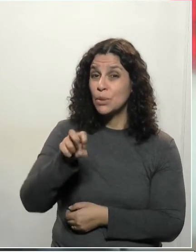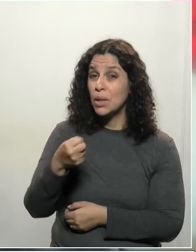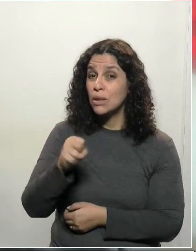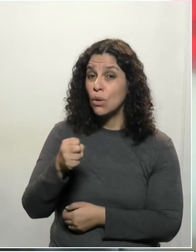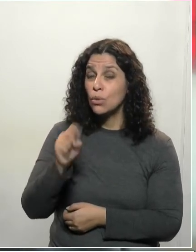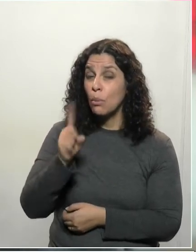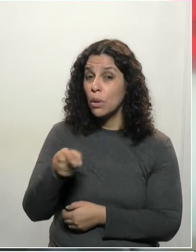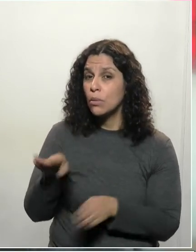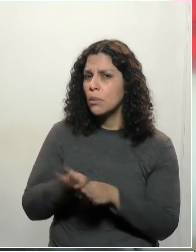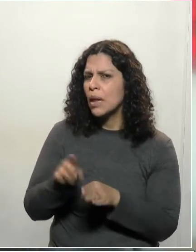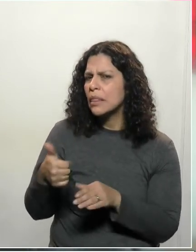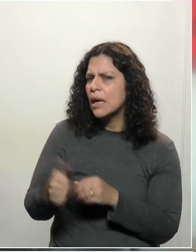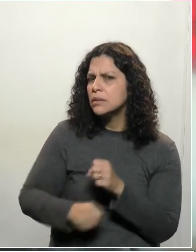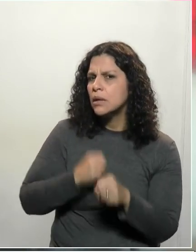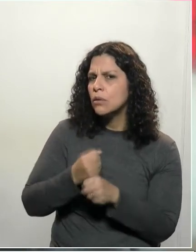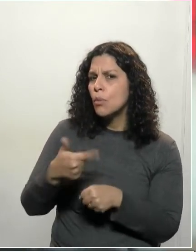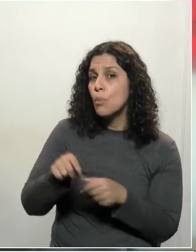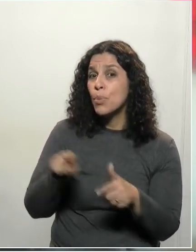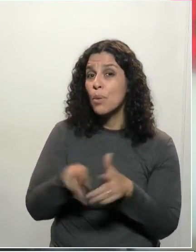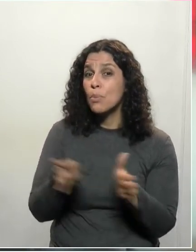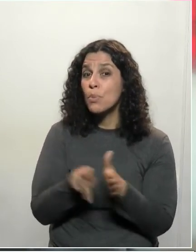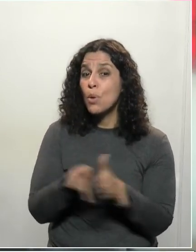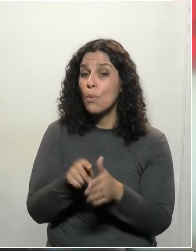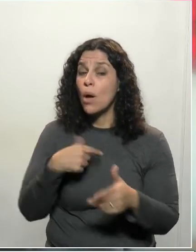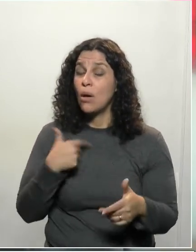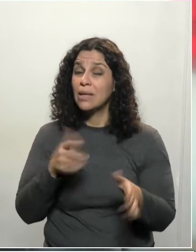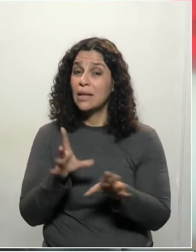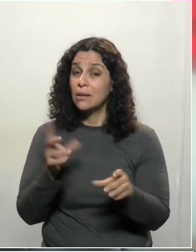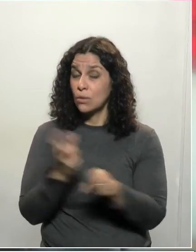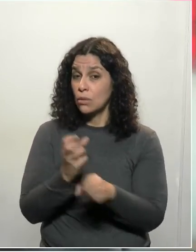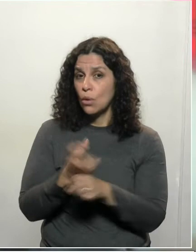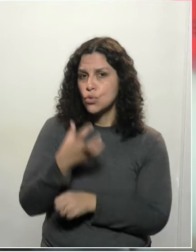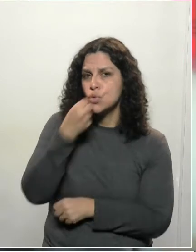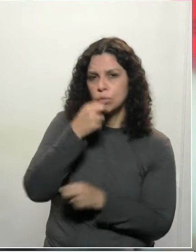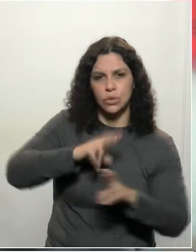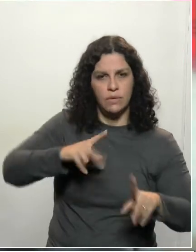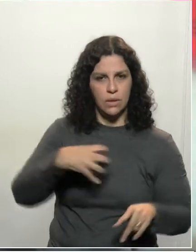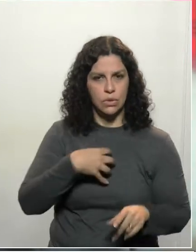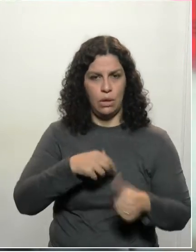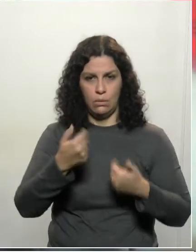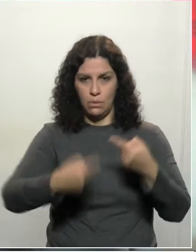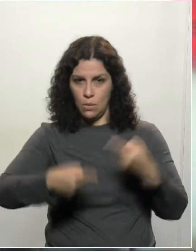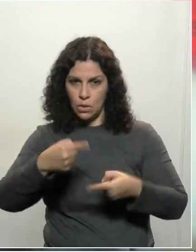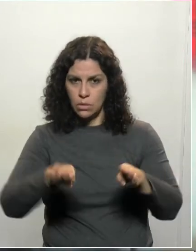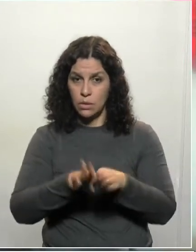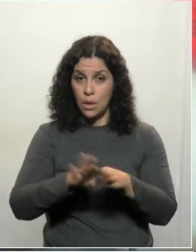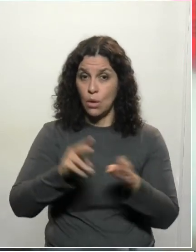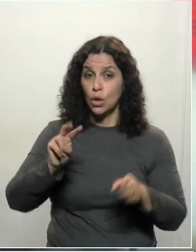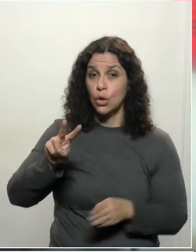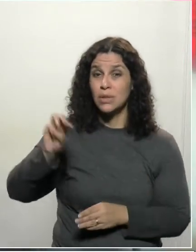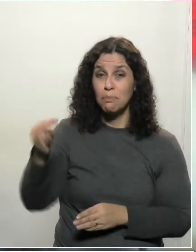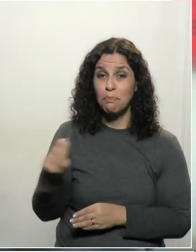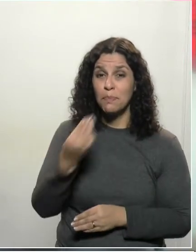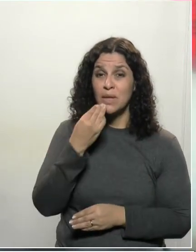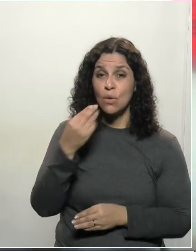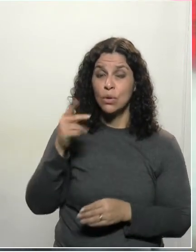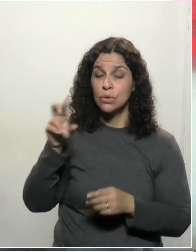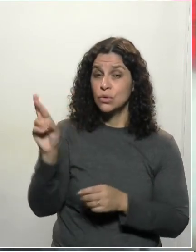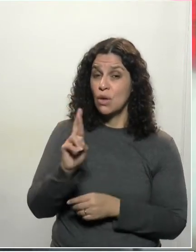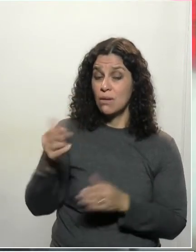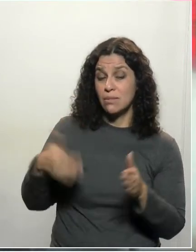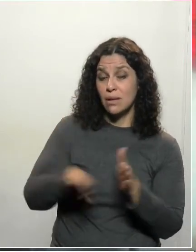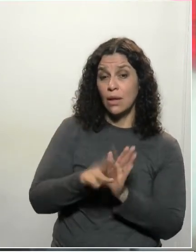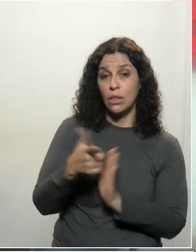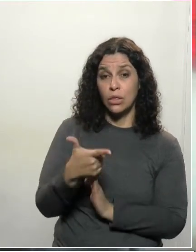anos, porque tinha uma política de distribuição de dividendos diferente. Embora tenha investido R$2 bilhões em 2014, até